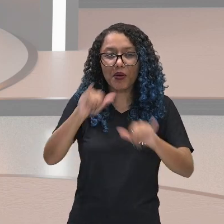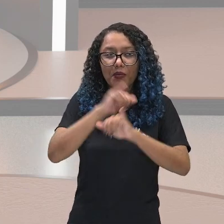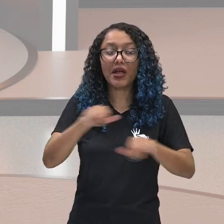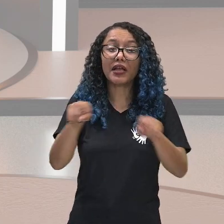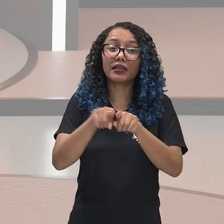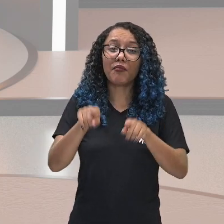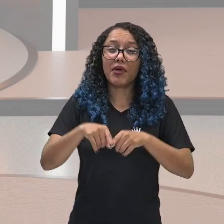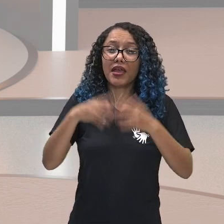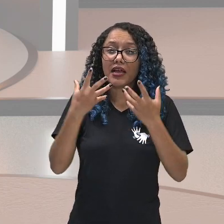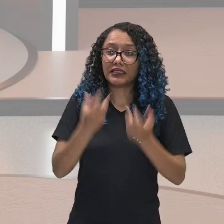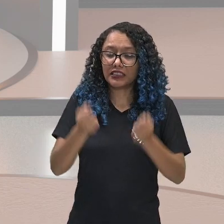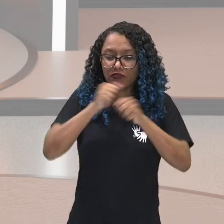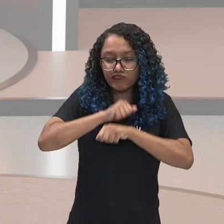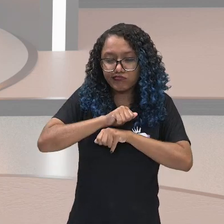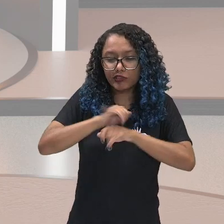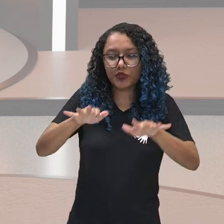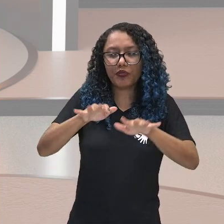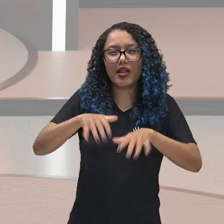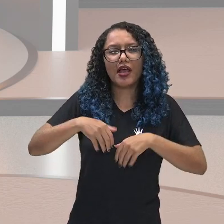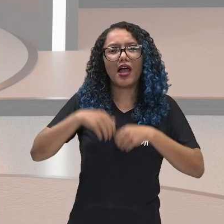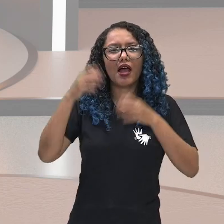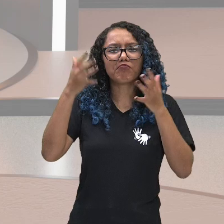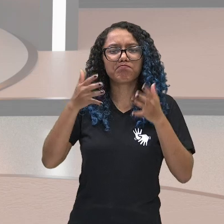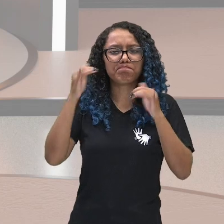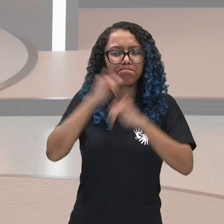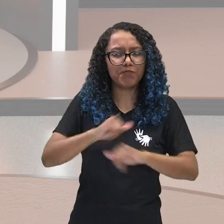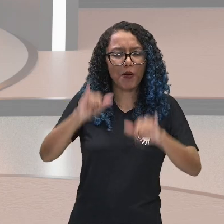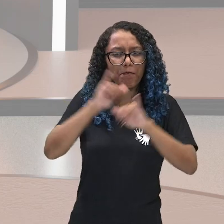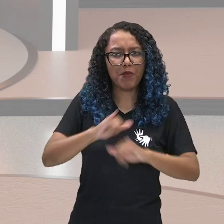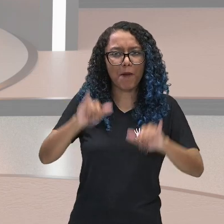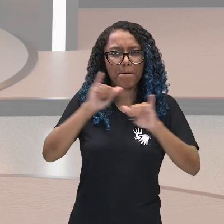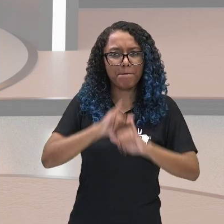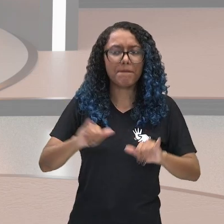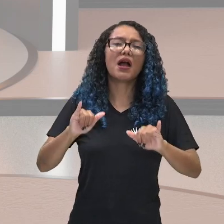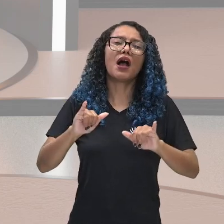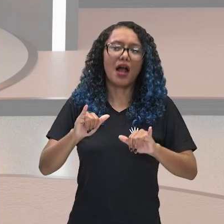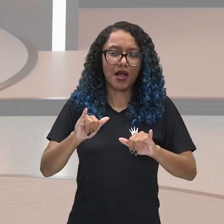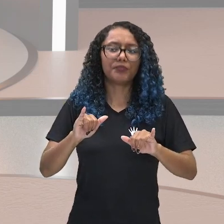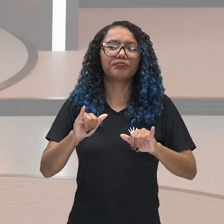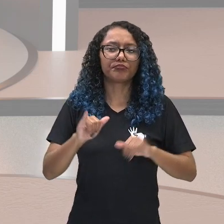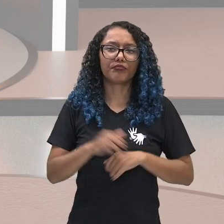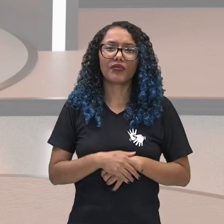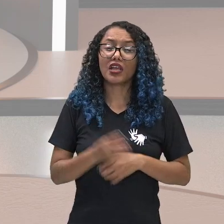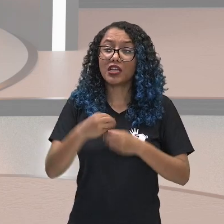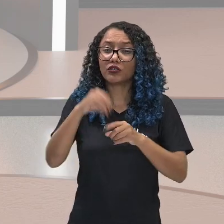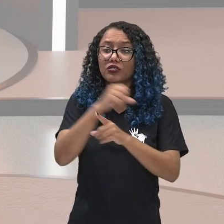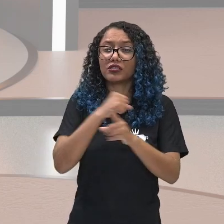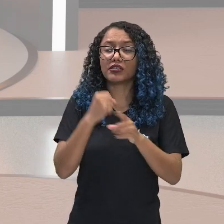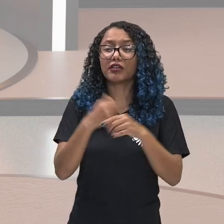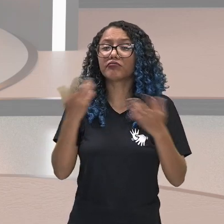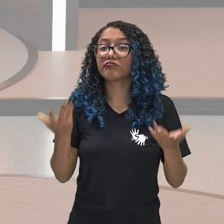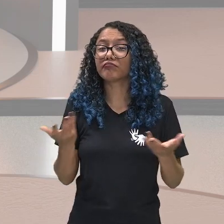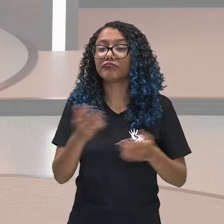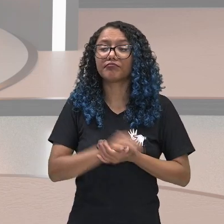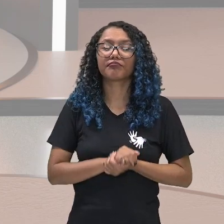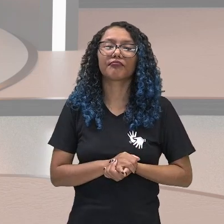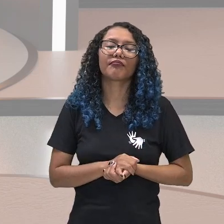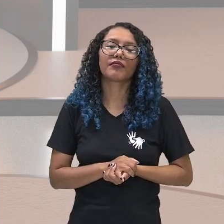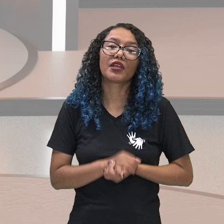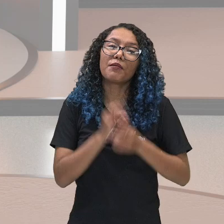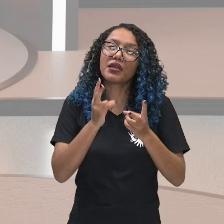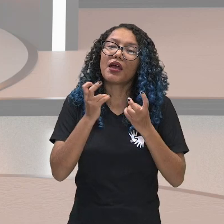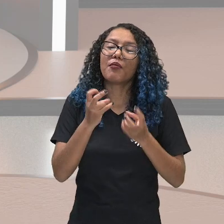e a falar, então, sobre esse movimento, né, dentro da sociedade, tá? Então, a gente vai ver que são pessoas que estão ali,